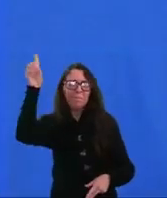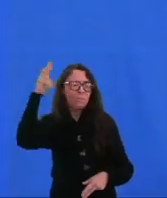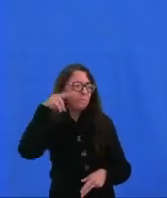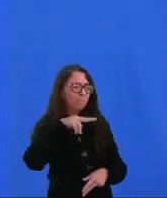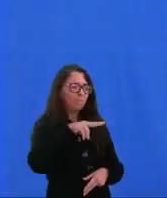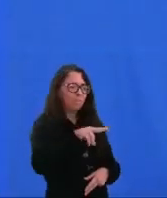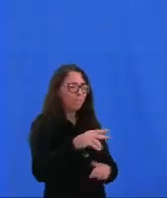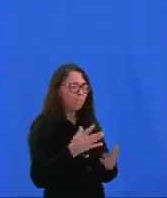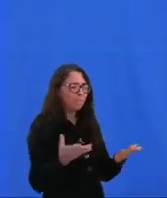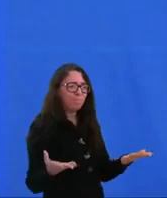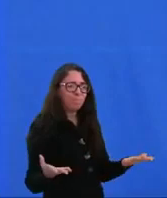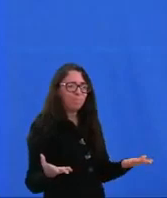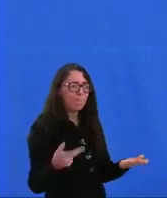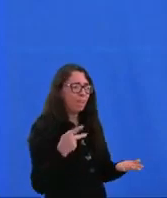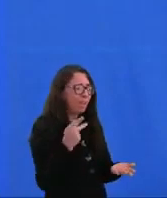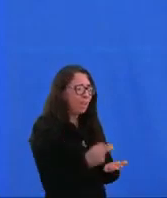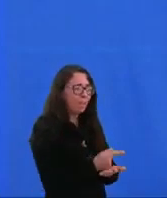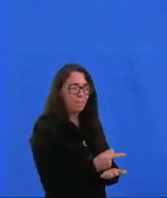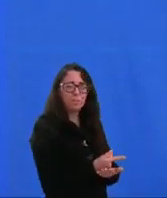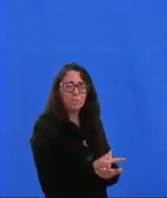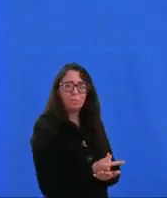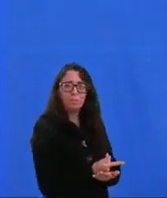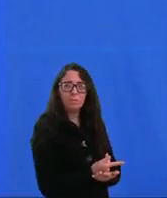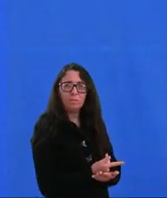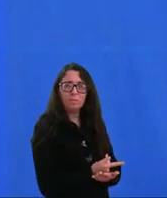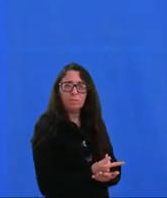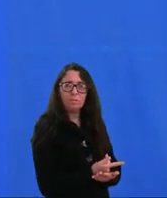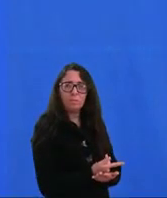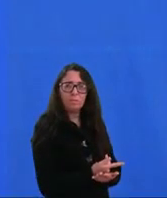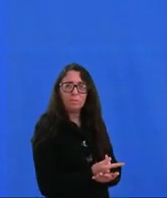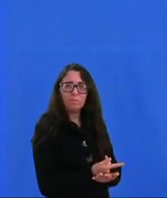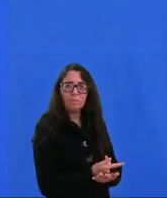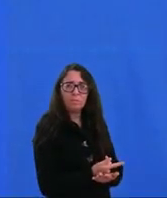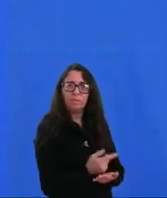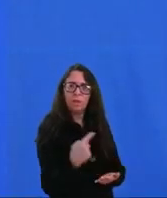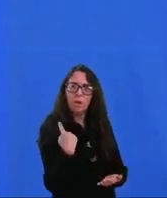tudo, nós devemos demonstrar amor ao próximo.